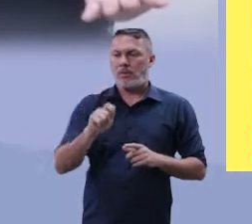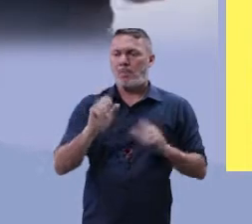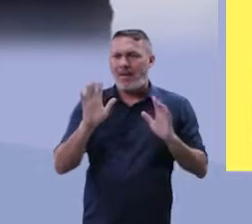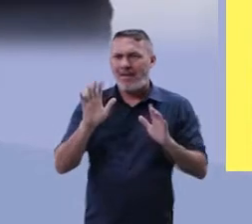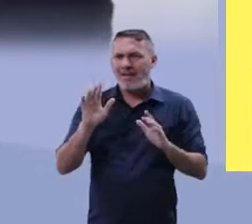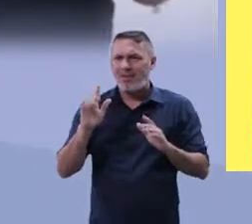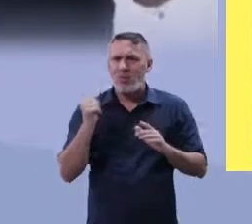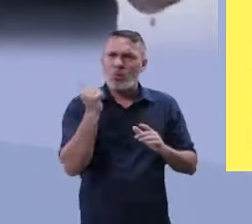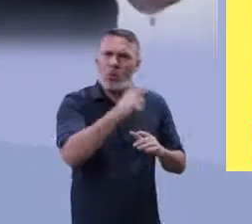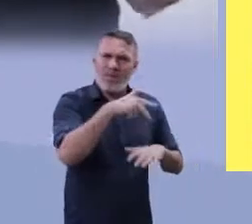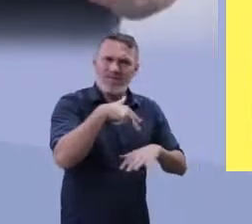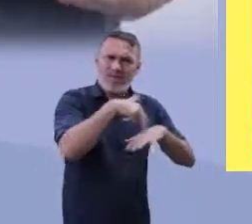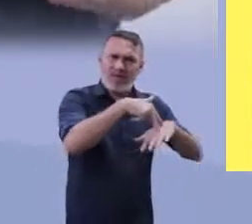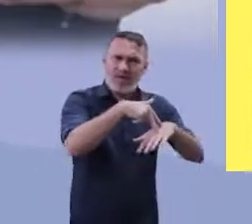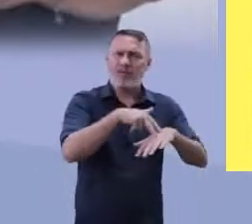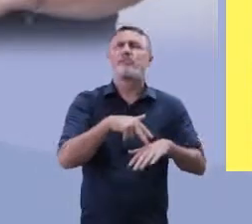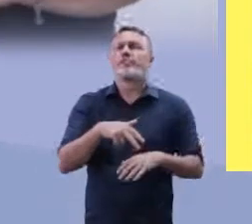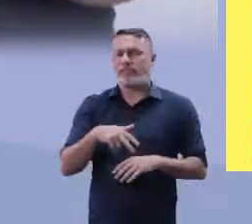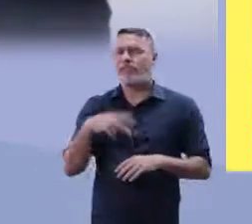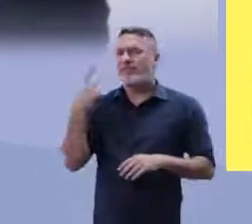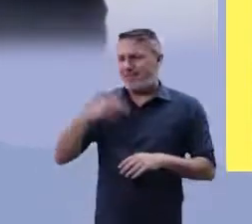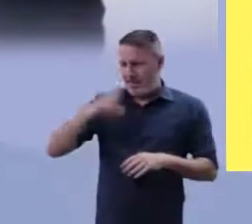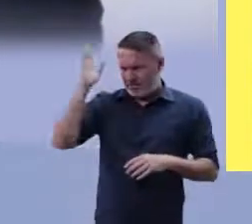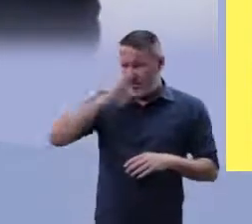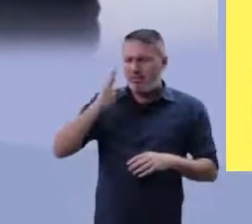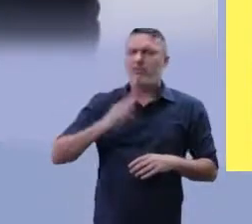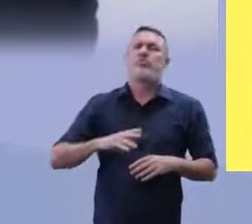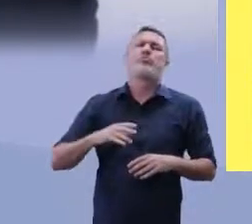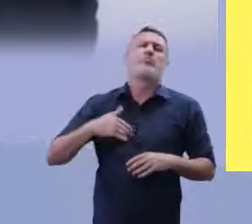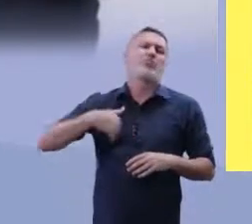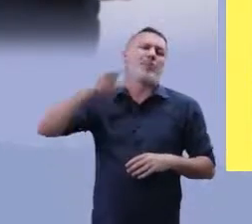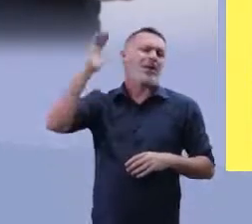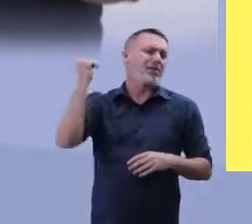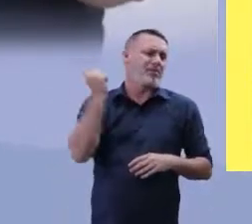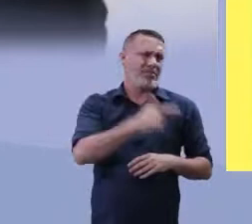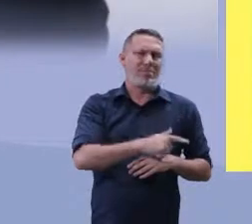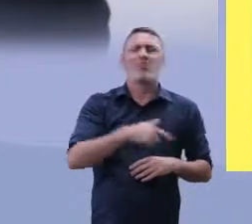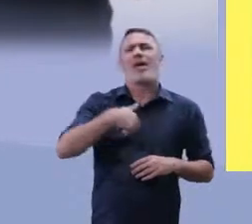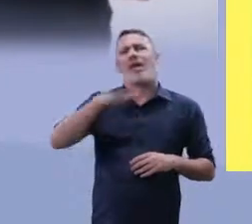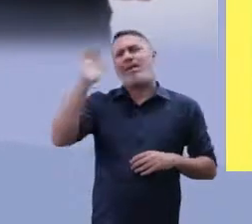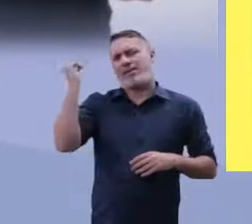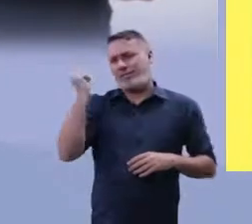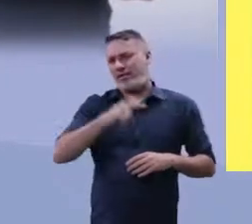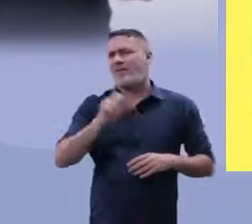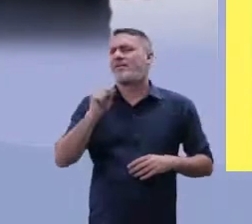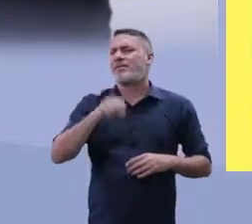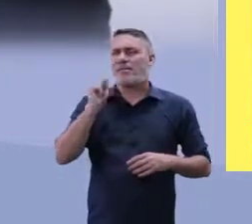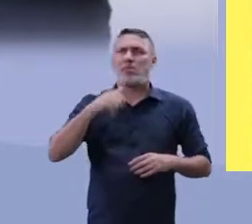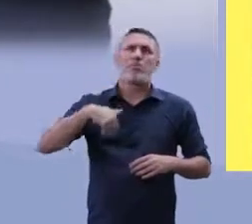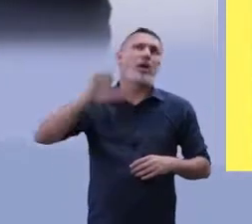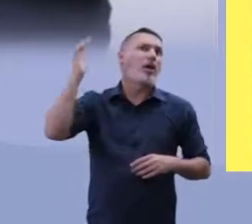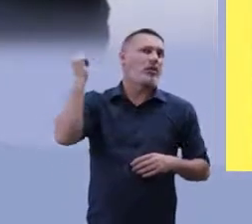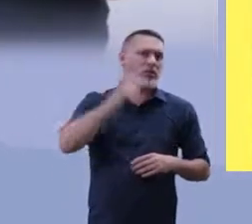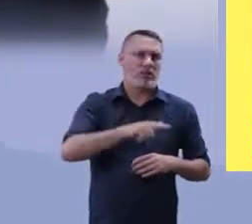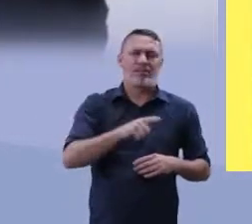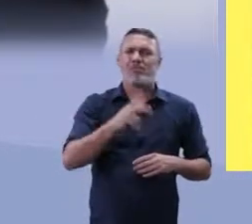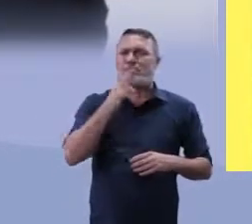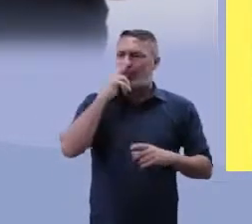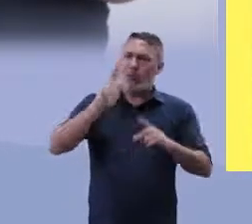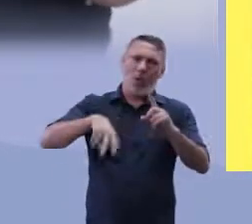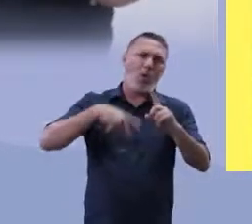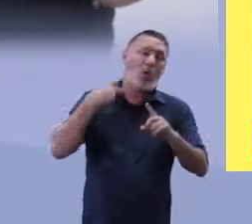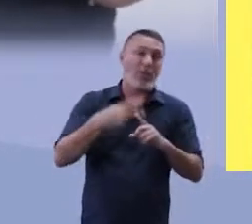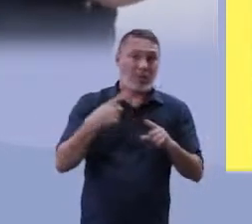dizer, mais que a vanguarda para o Brasil? Ó, muito mais. Coloque mais nisso, mas muito mais